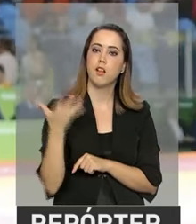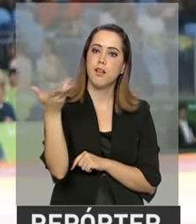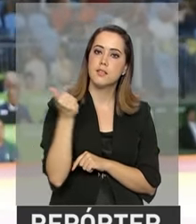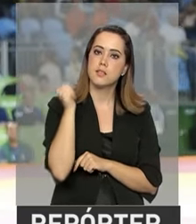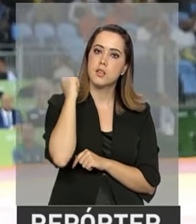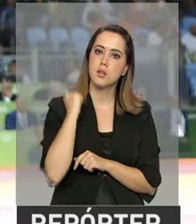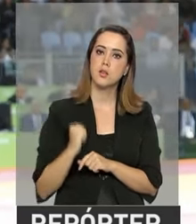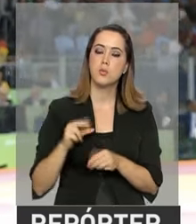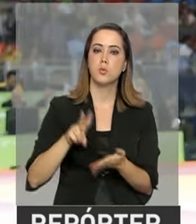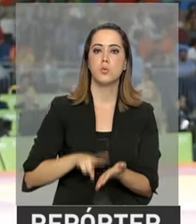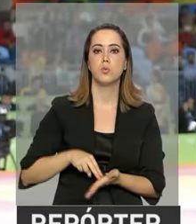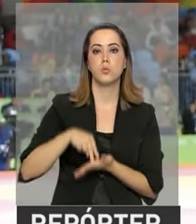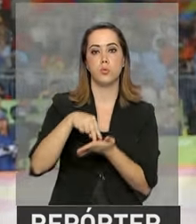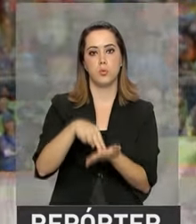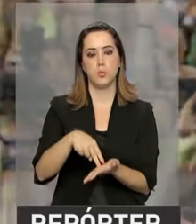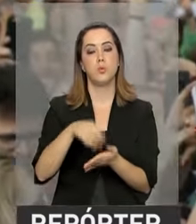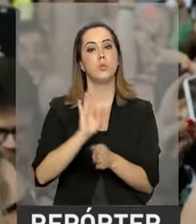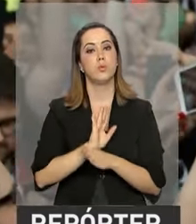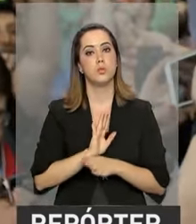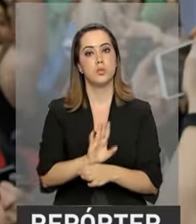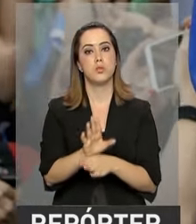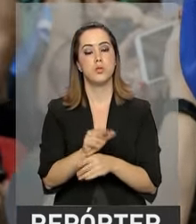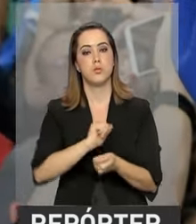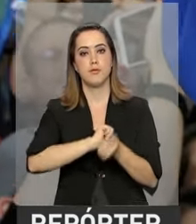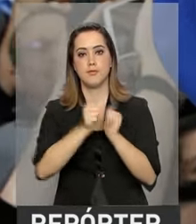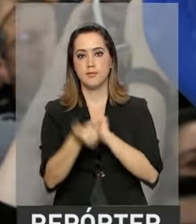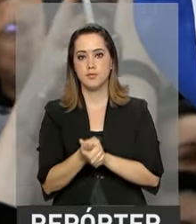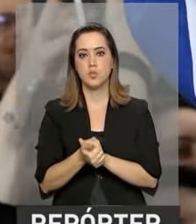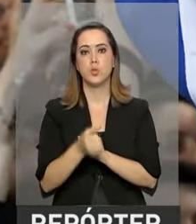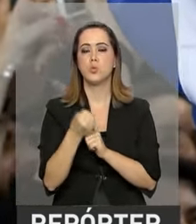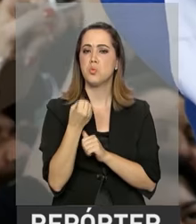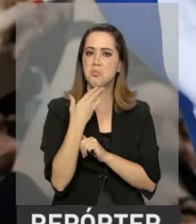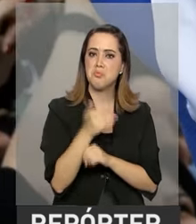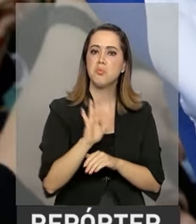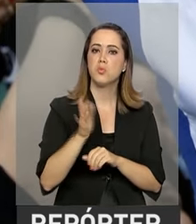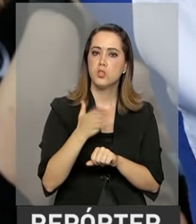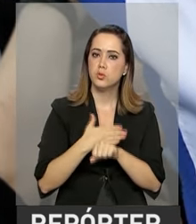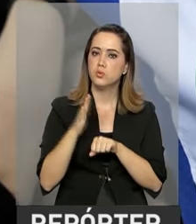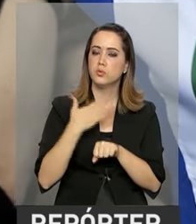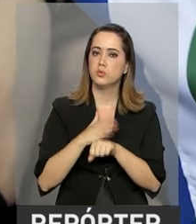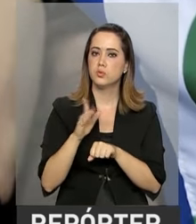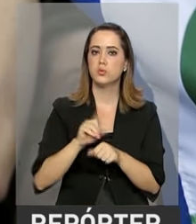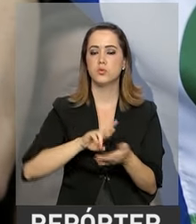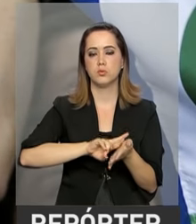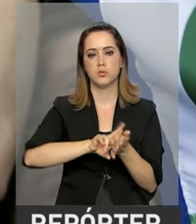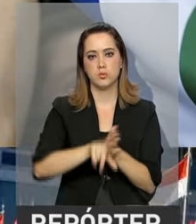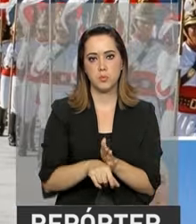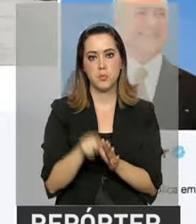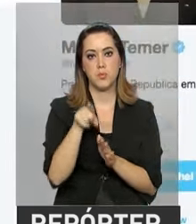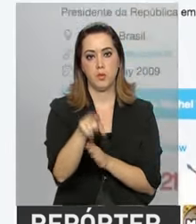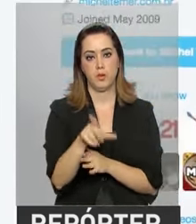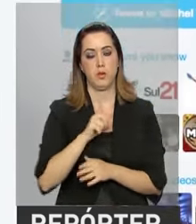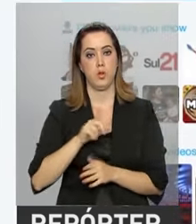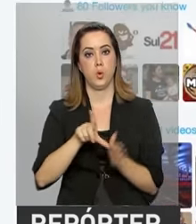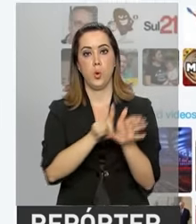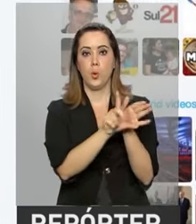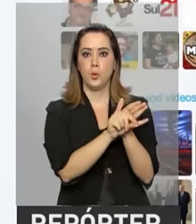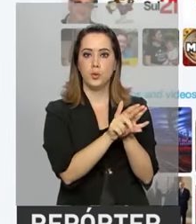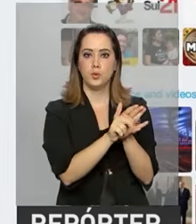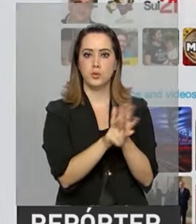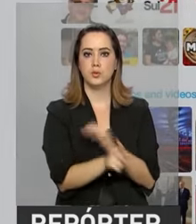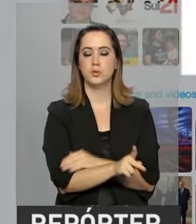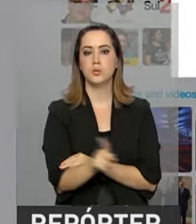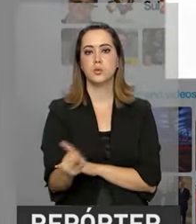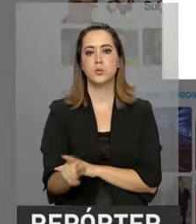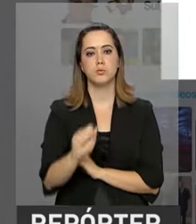chances de conquistar títulos ou ter um bom desempenho em competições importantes, como as Olimpíadas e Paralimpíadas. Pelo Twitter, o presidente